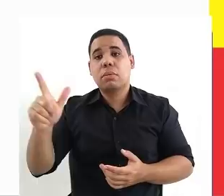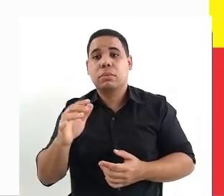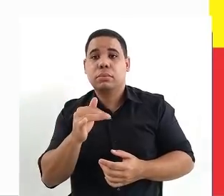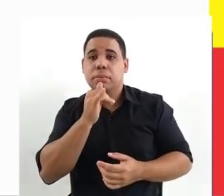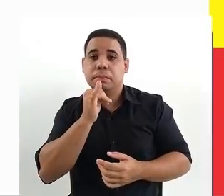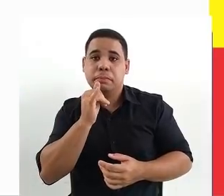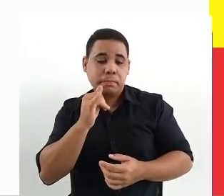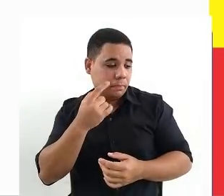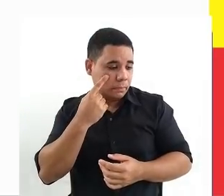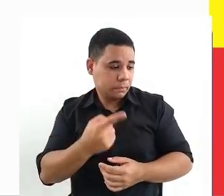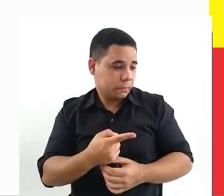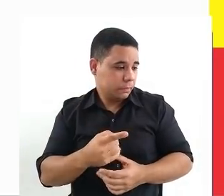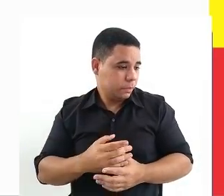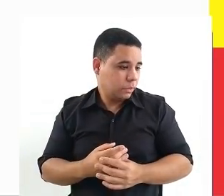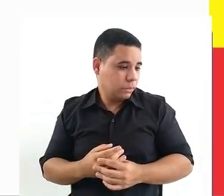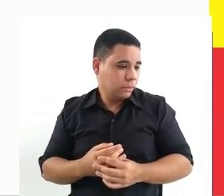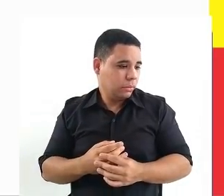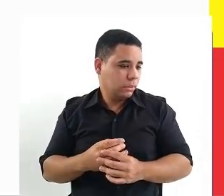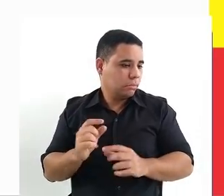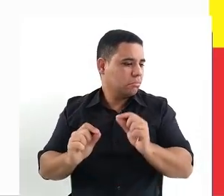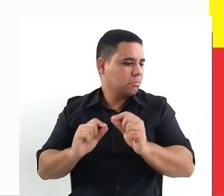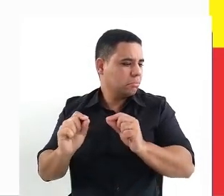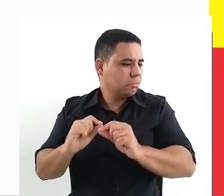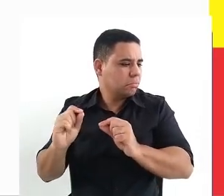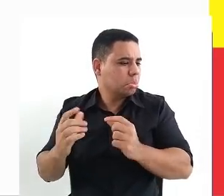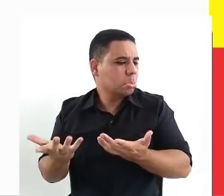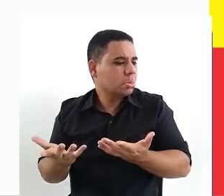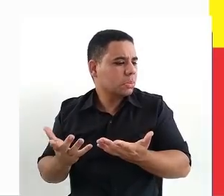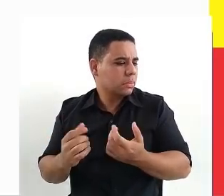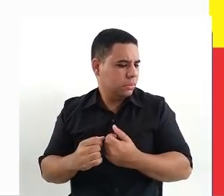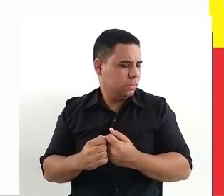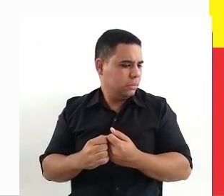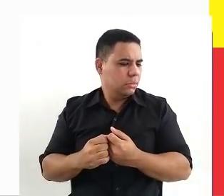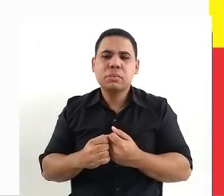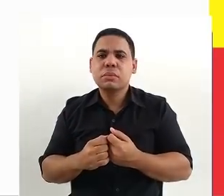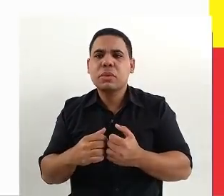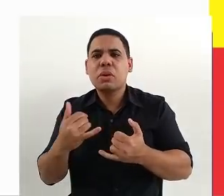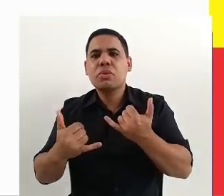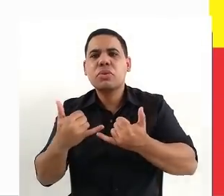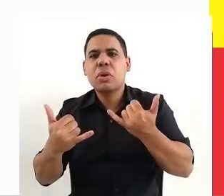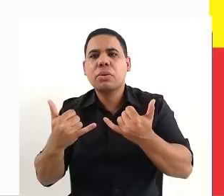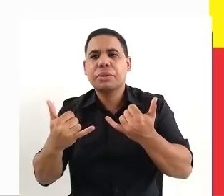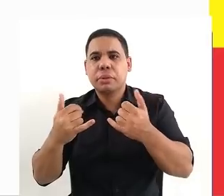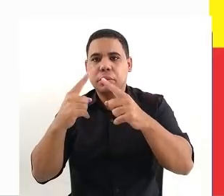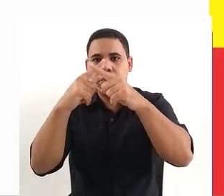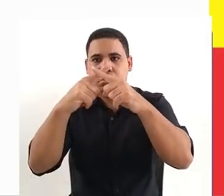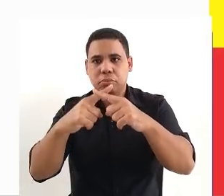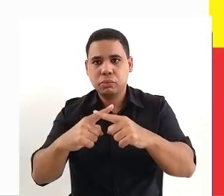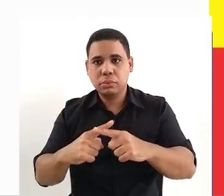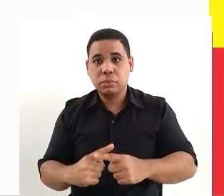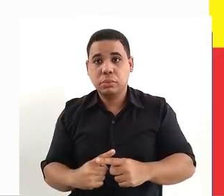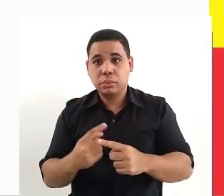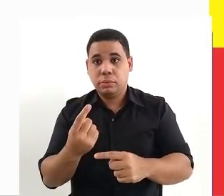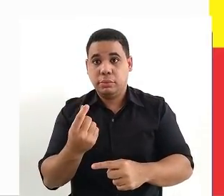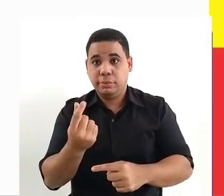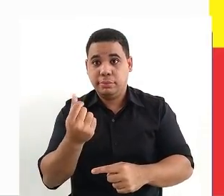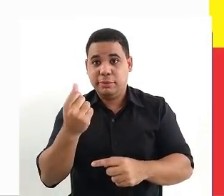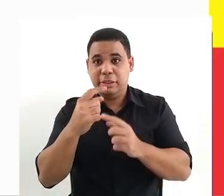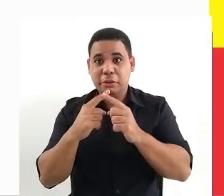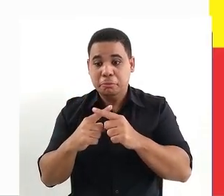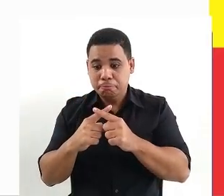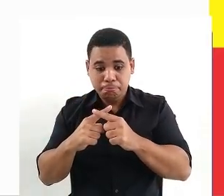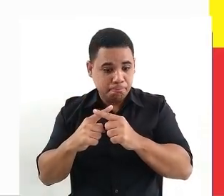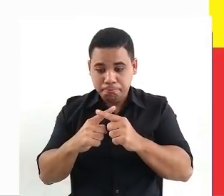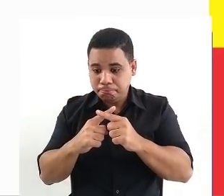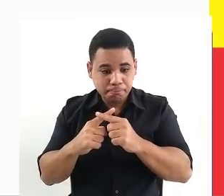pessoa sabe que é muito pequena a chance de ganhar no jogo de loteria, mas está lá apostando. Ela sabe que